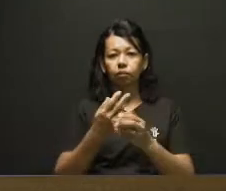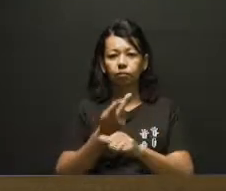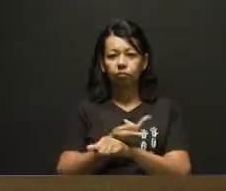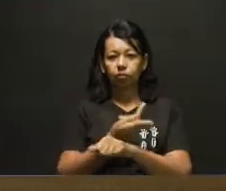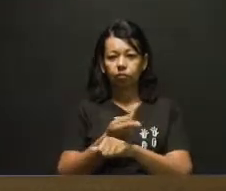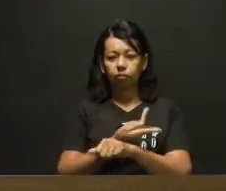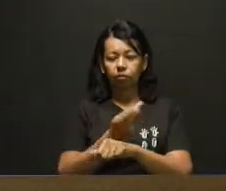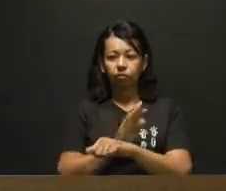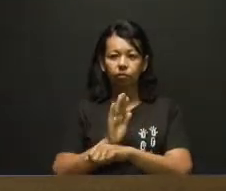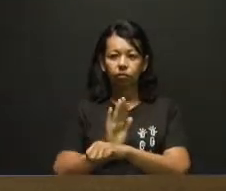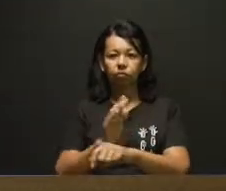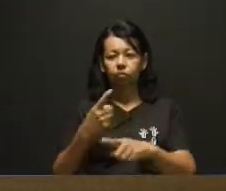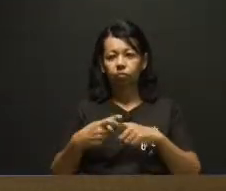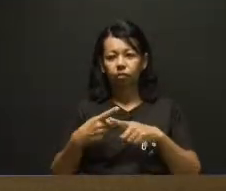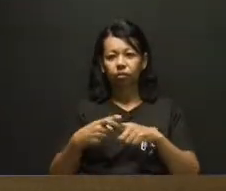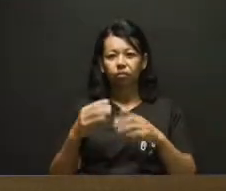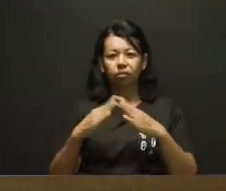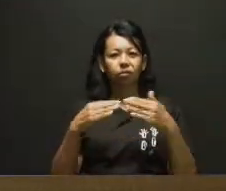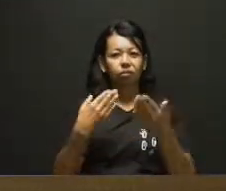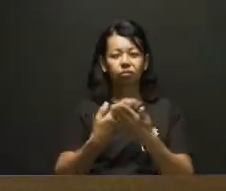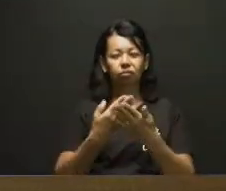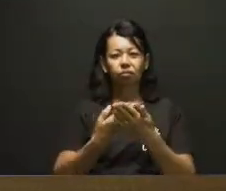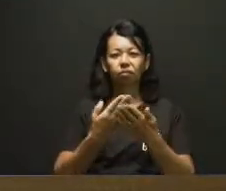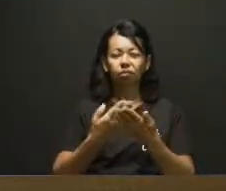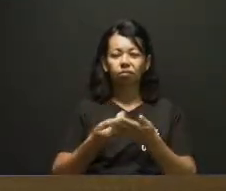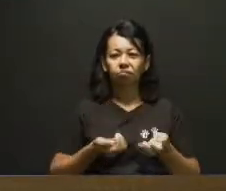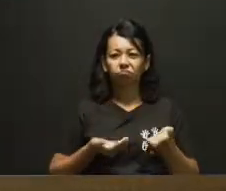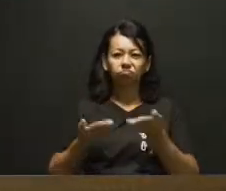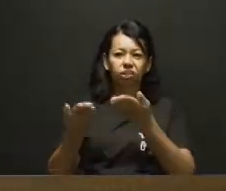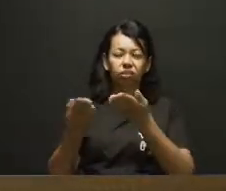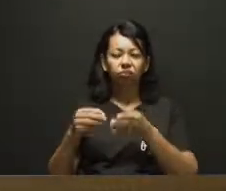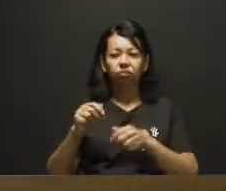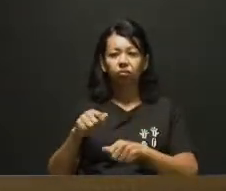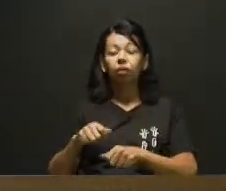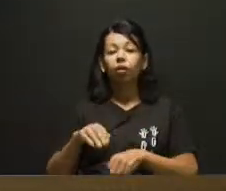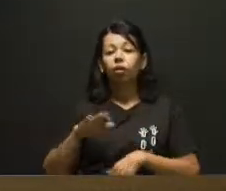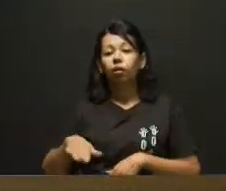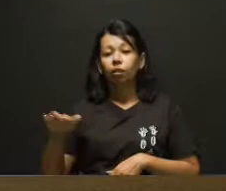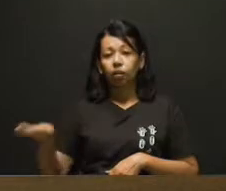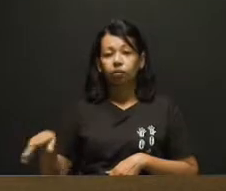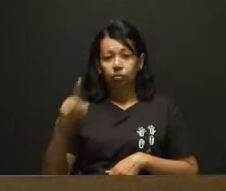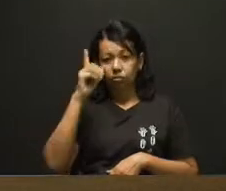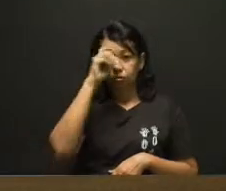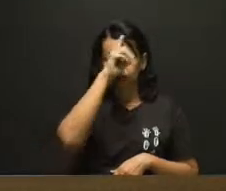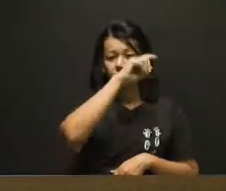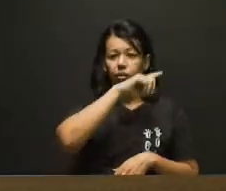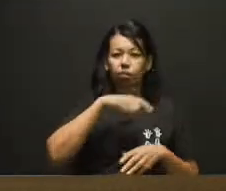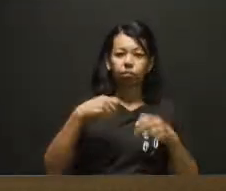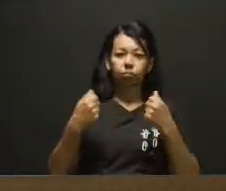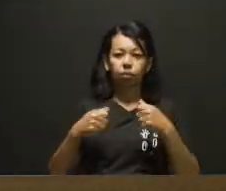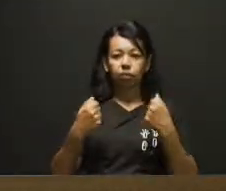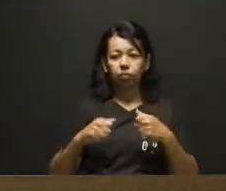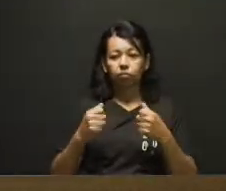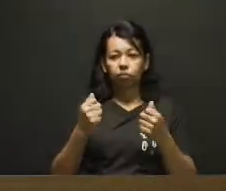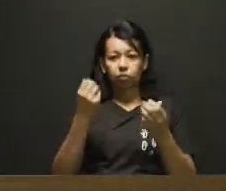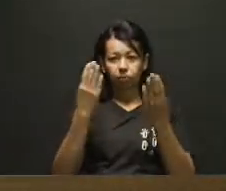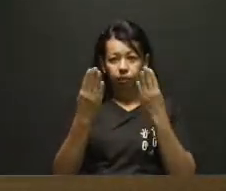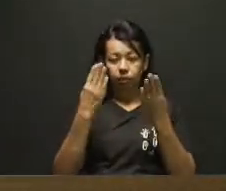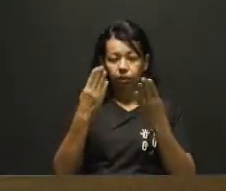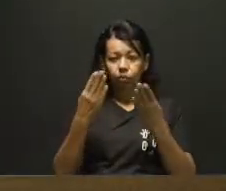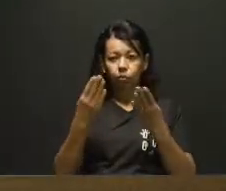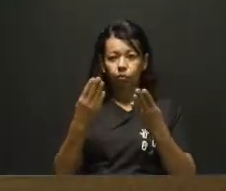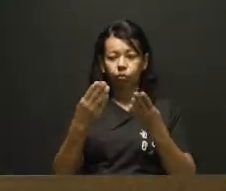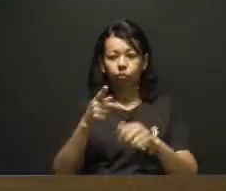porque as escolas estão encaminhando crianças com dificuldades precisamos de psicopedagogos não de uma